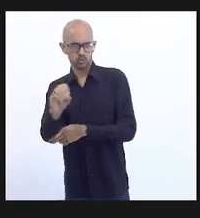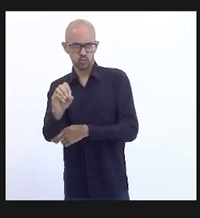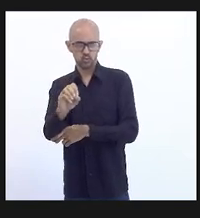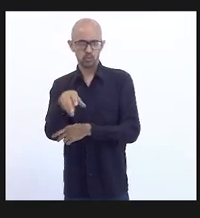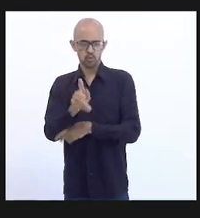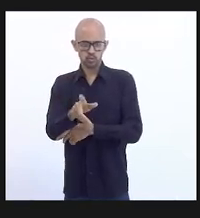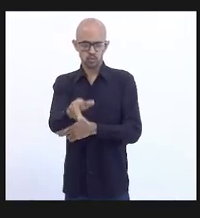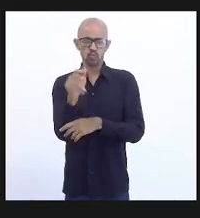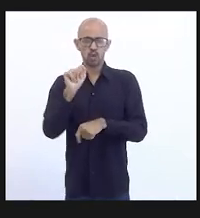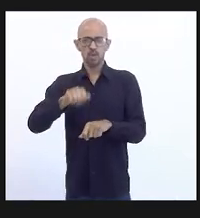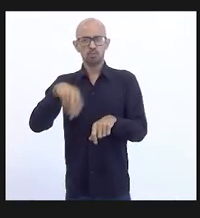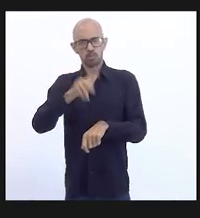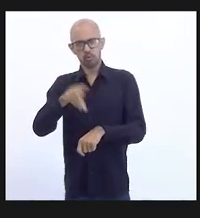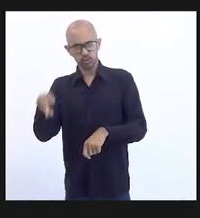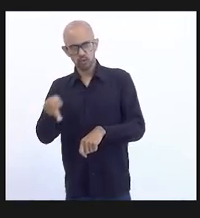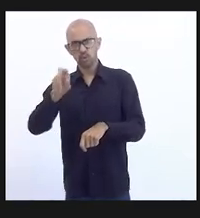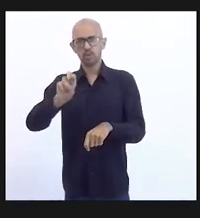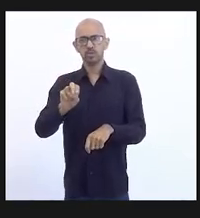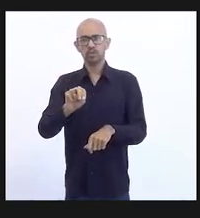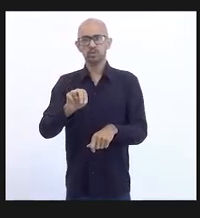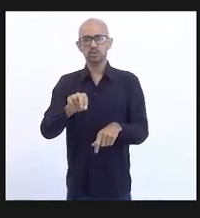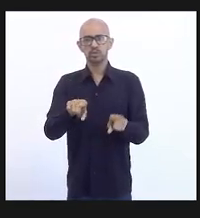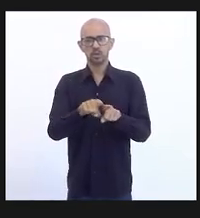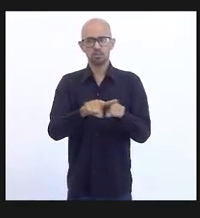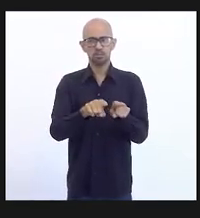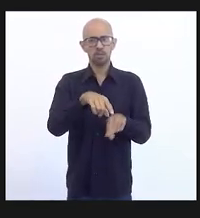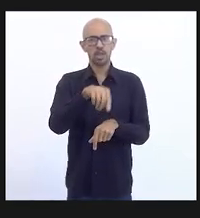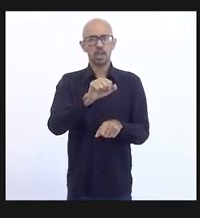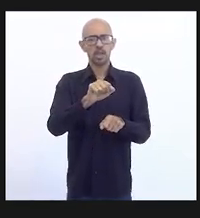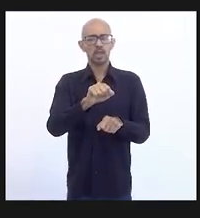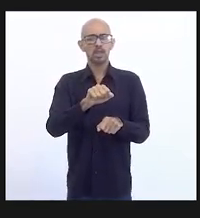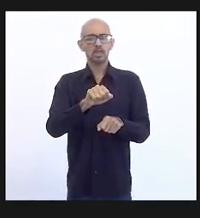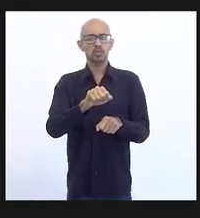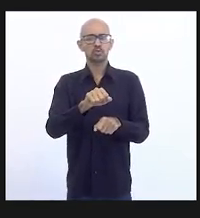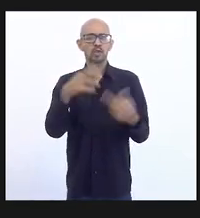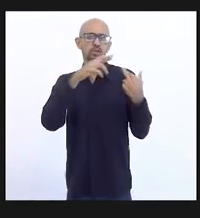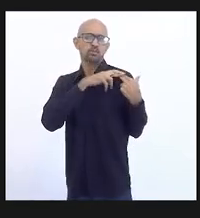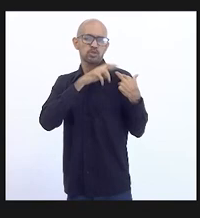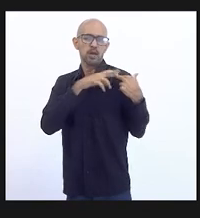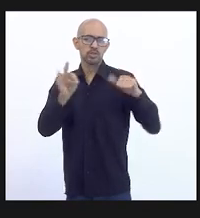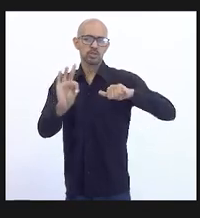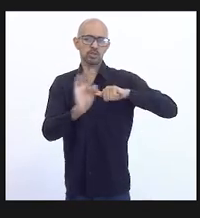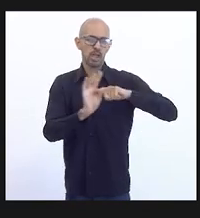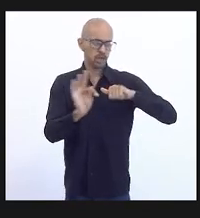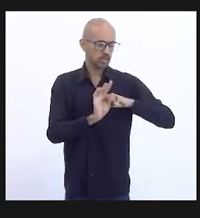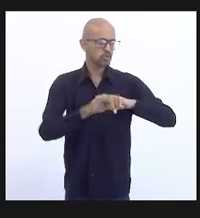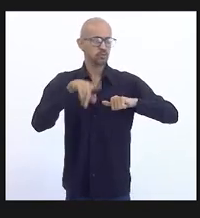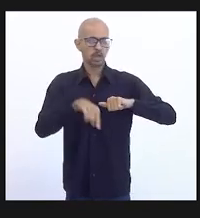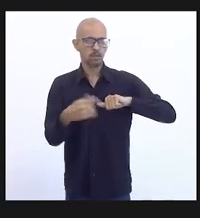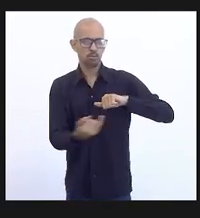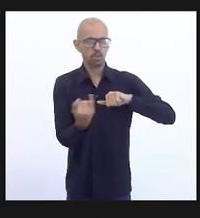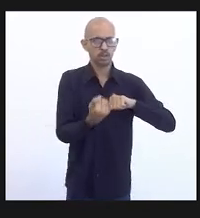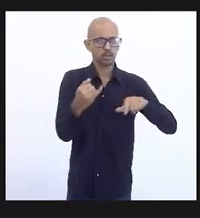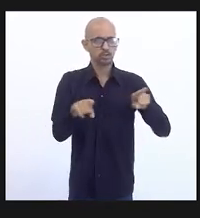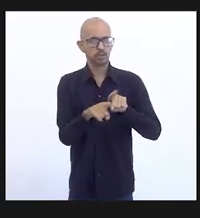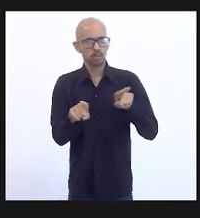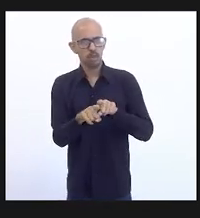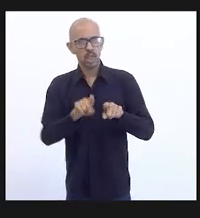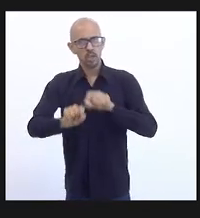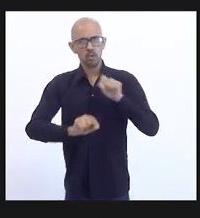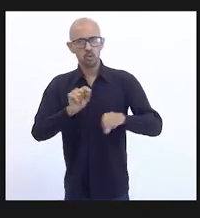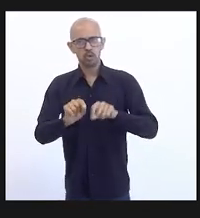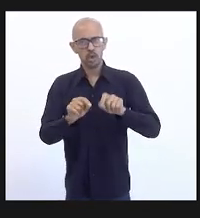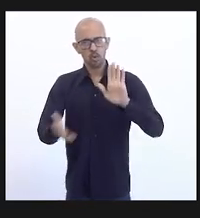tanto professores quanto cargos técnicos. É fundamental que a gente tenha também